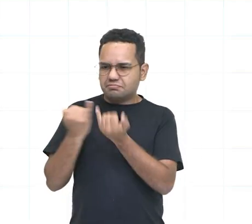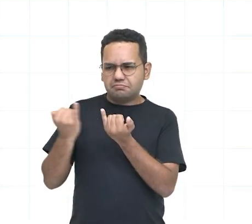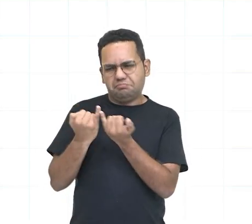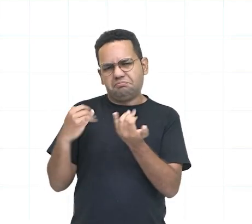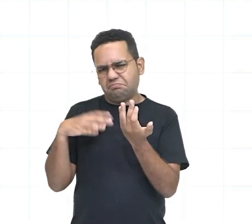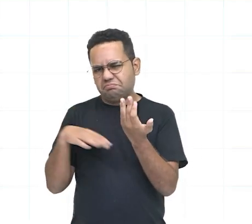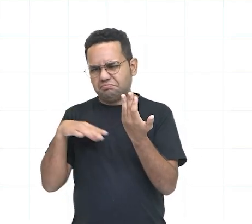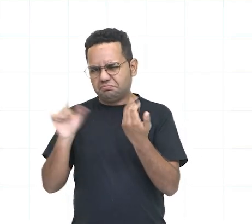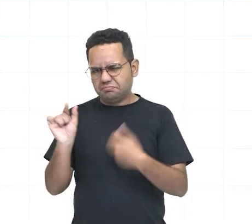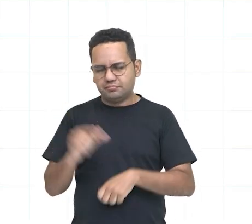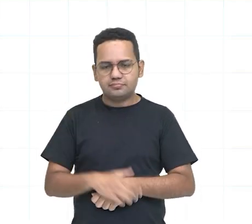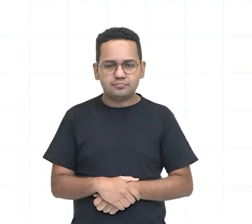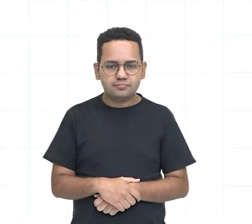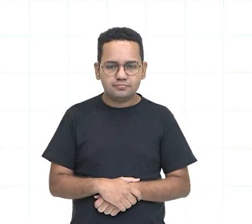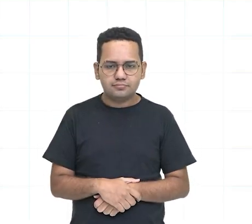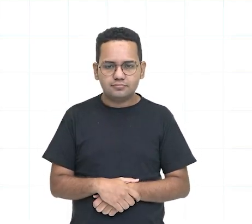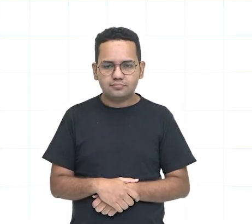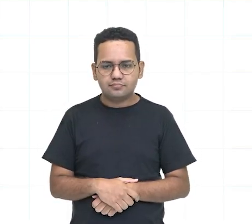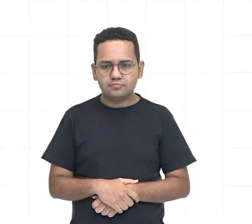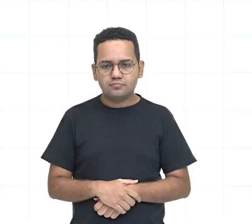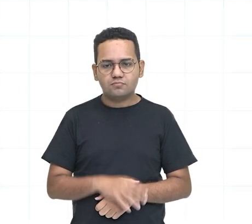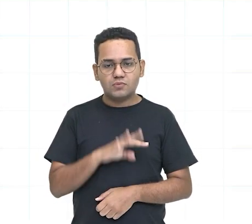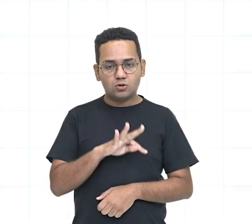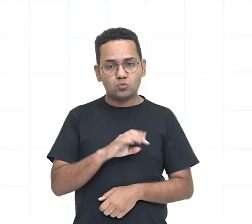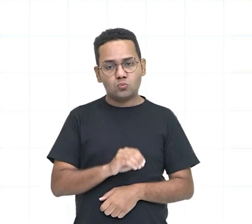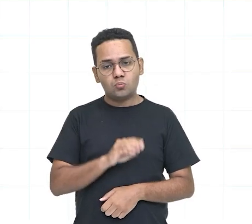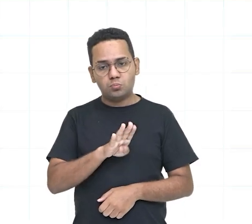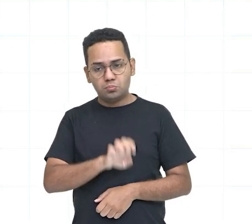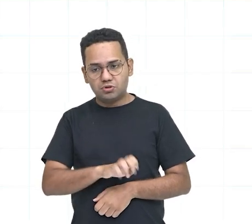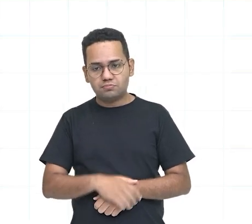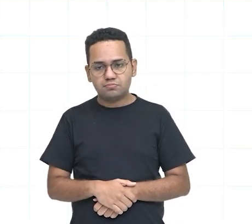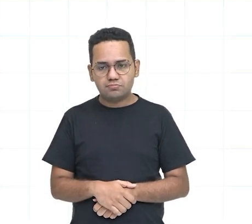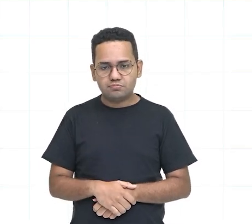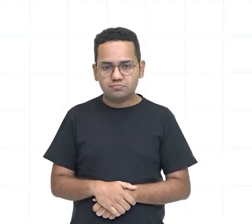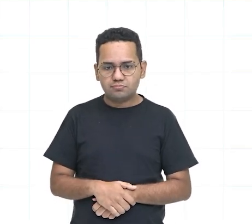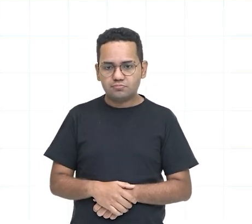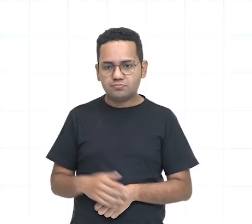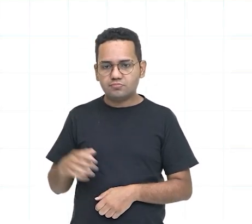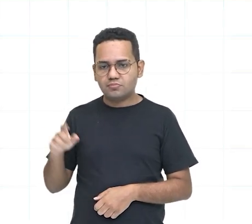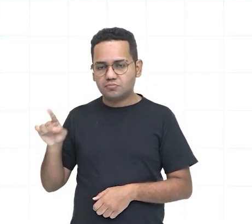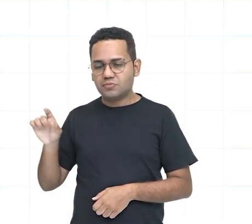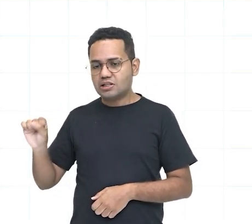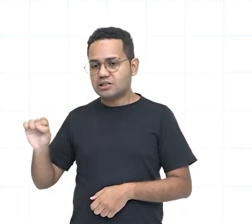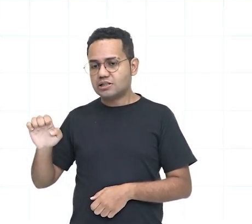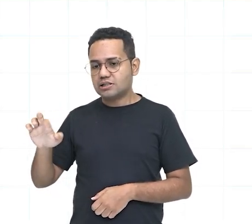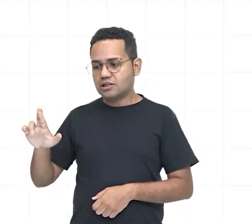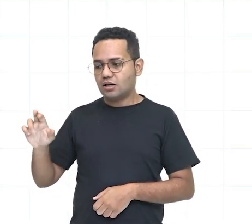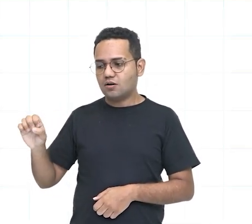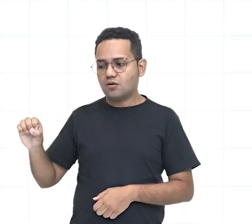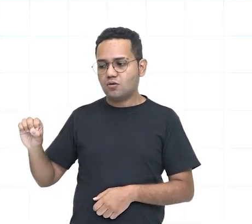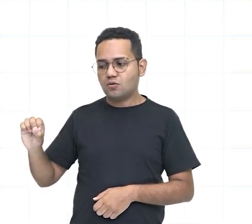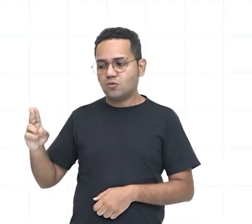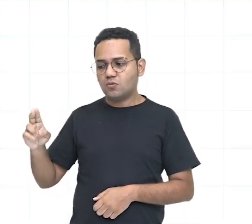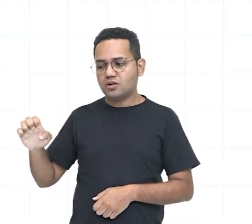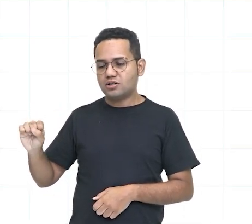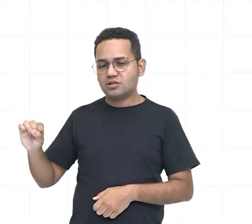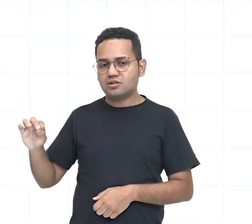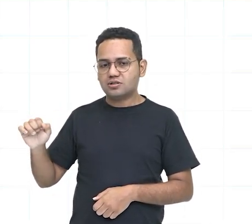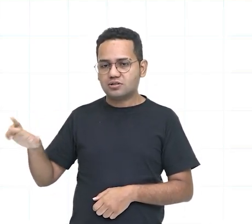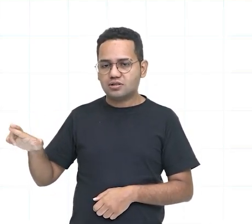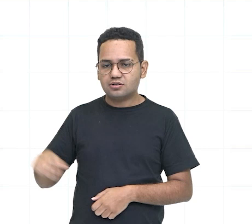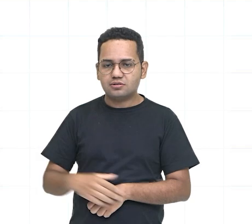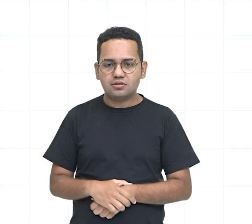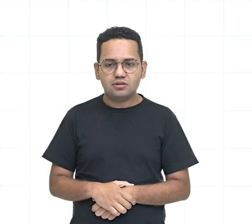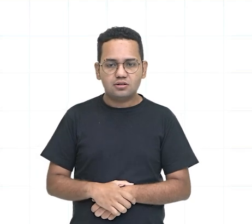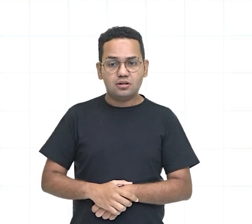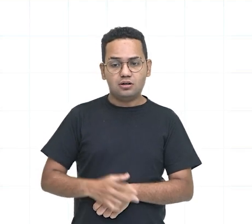cognata. To be, o verbo to be significa ser ou estar, e o passado dele é was or were,